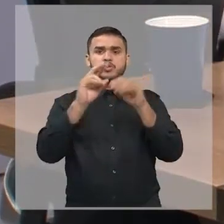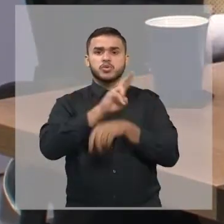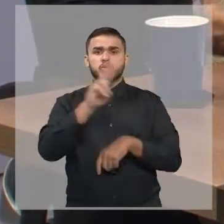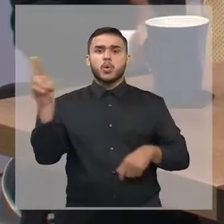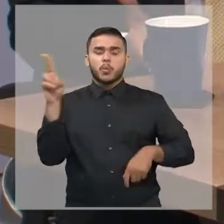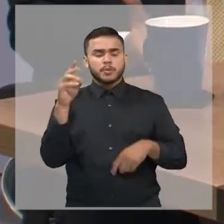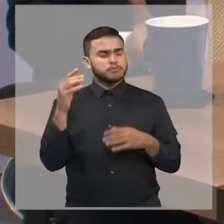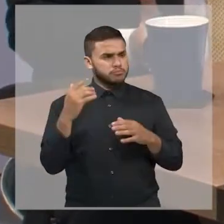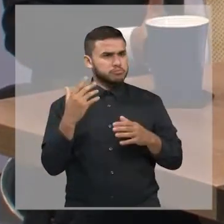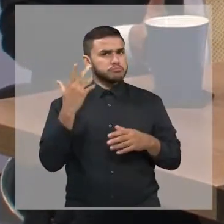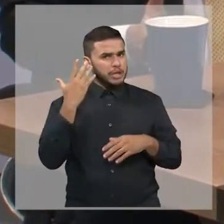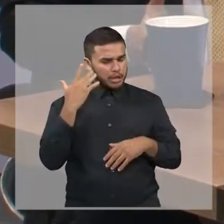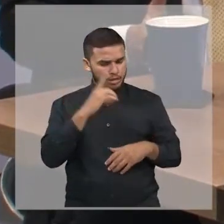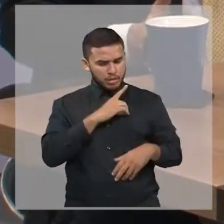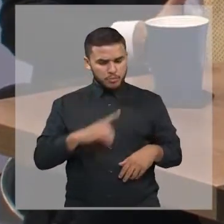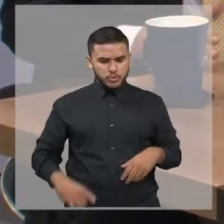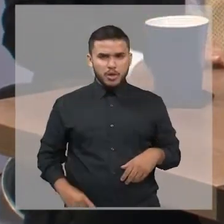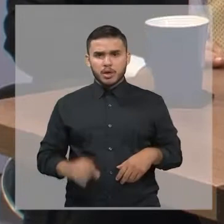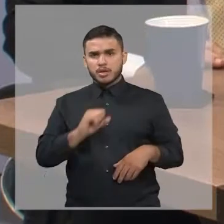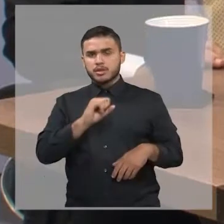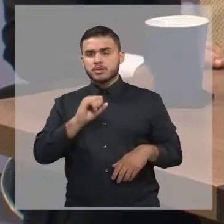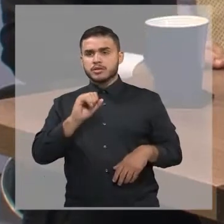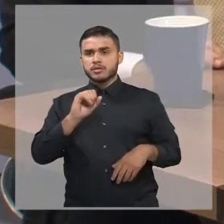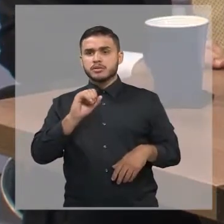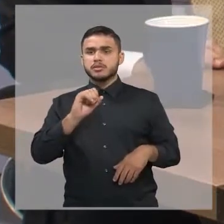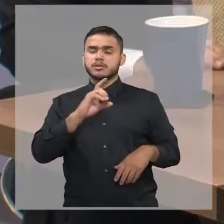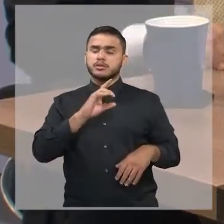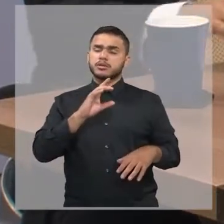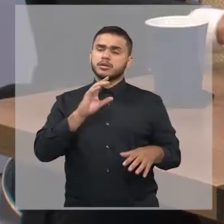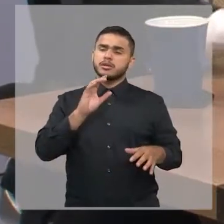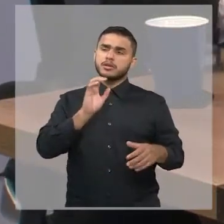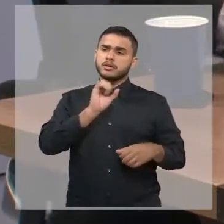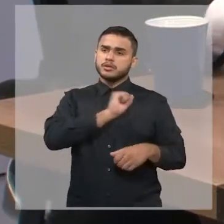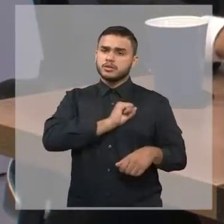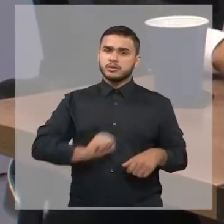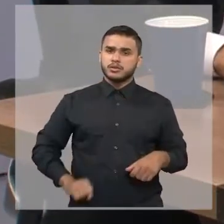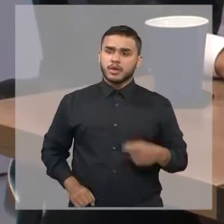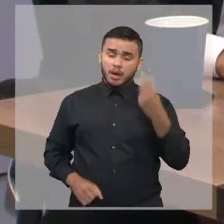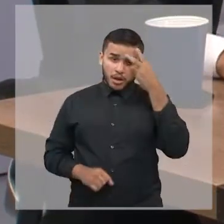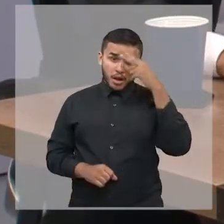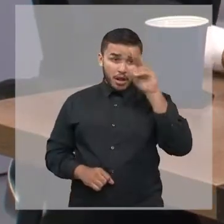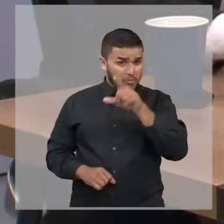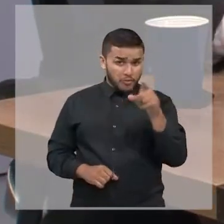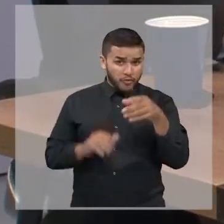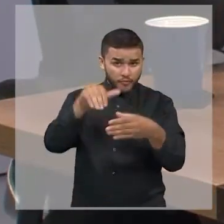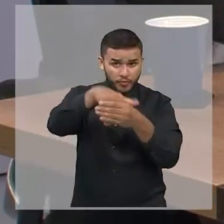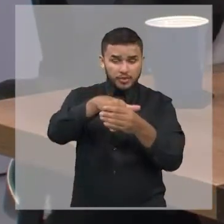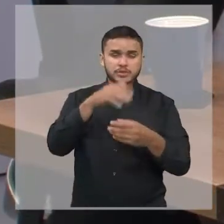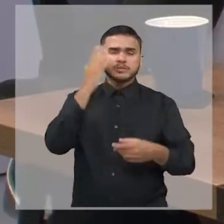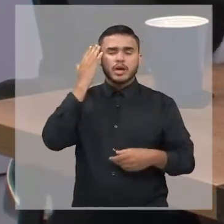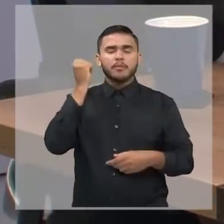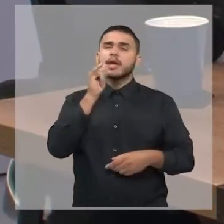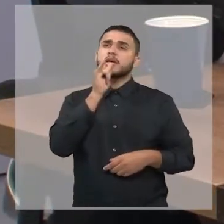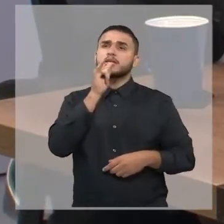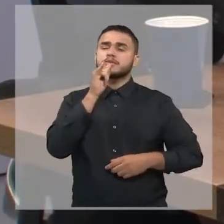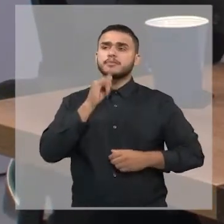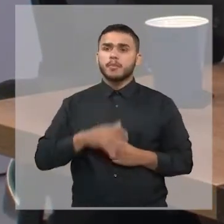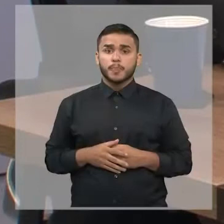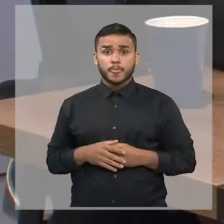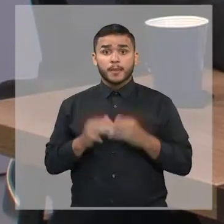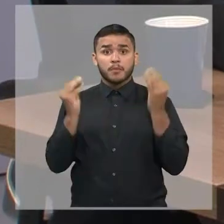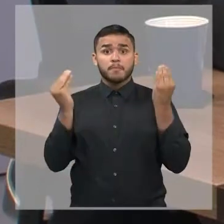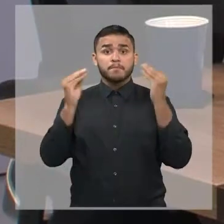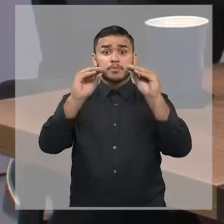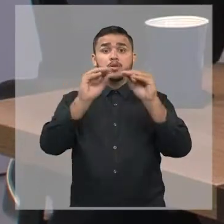Isso não existia. É verdade o que o Romo está dizendo. O professor Romo diz assim, você não lembra quem votou, mas você chega lá e